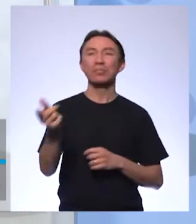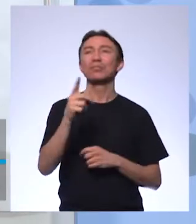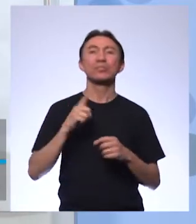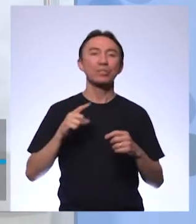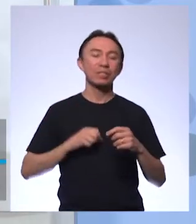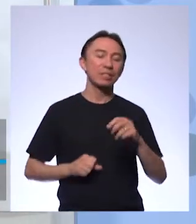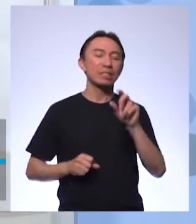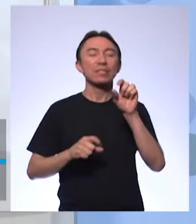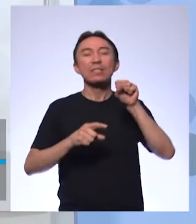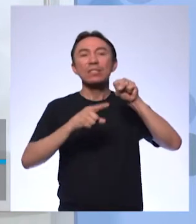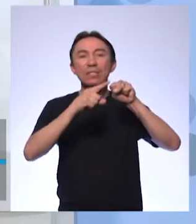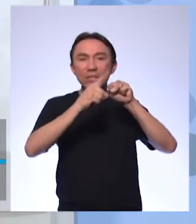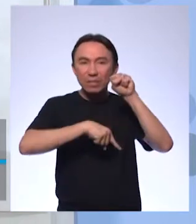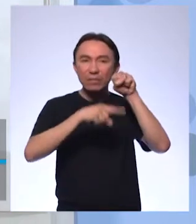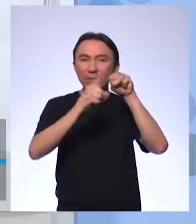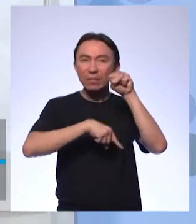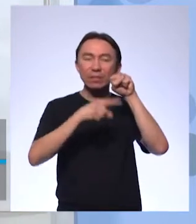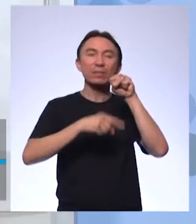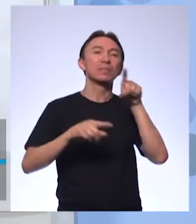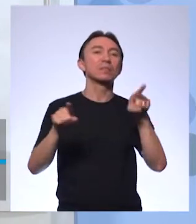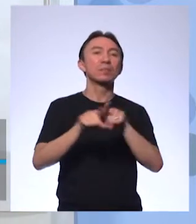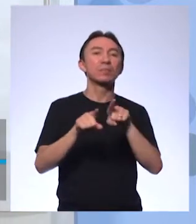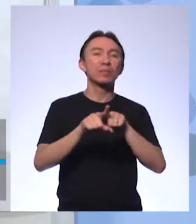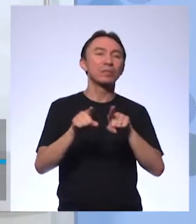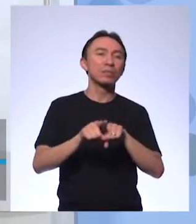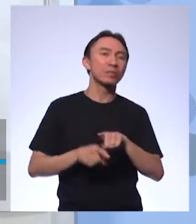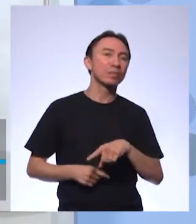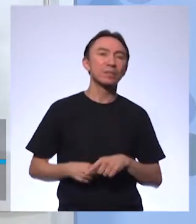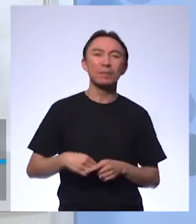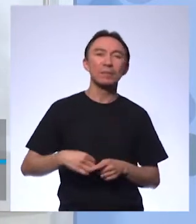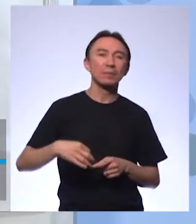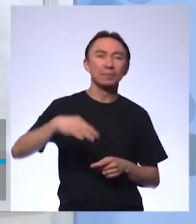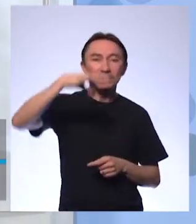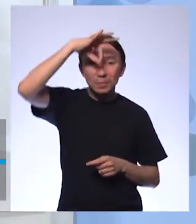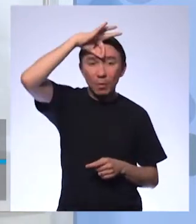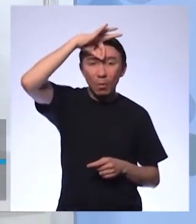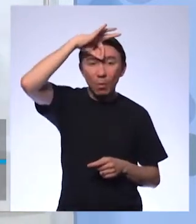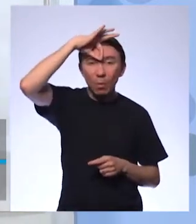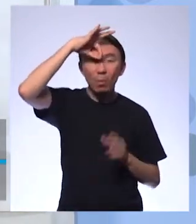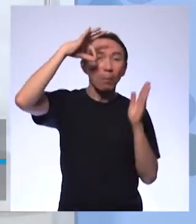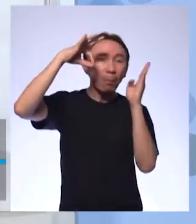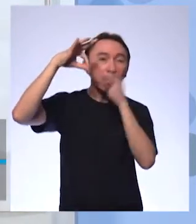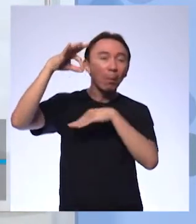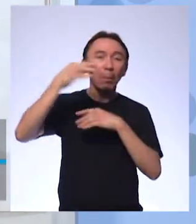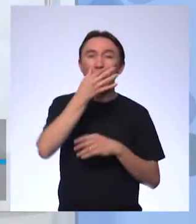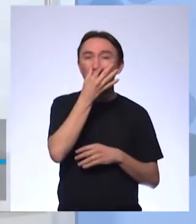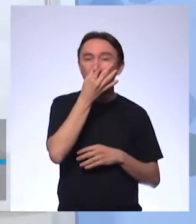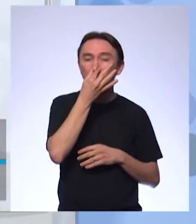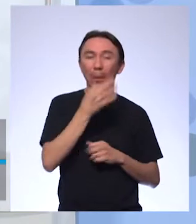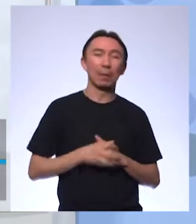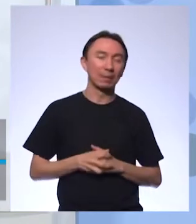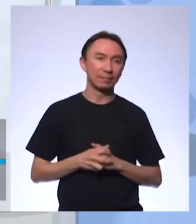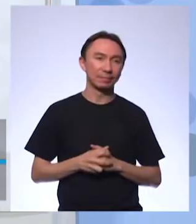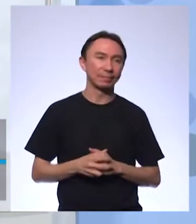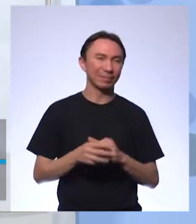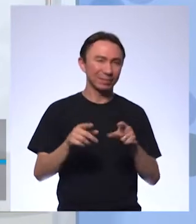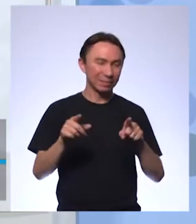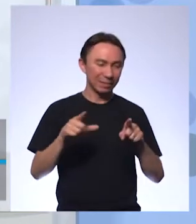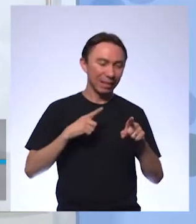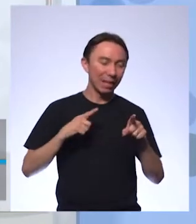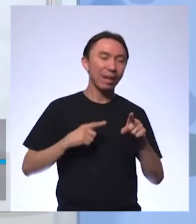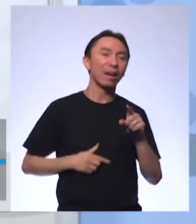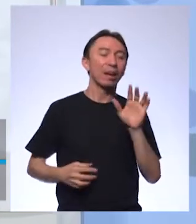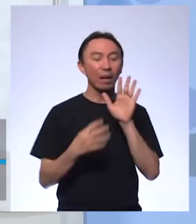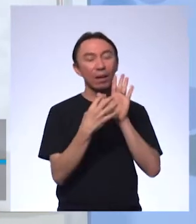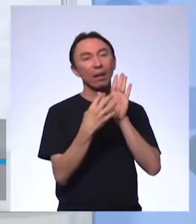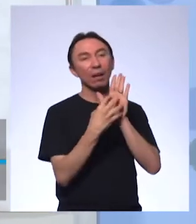pouquinho dessas 3 doenças e aí depois a gente avança na aula, tá bom? HIV é uma